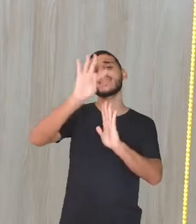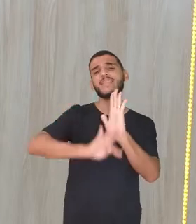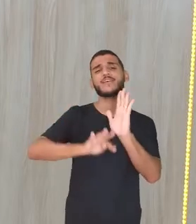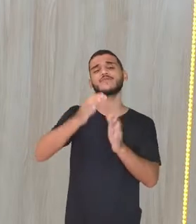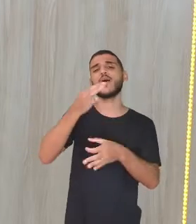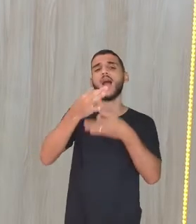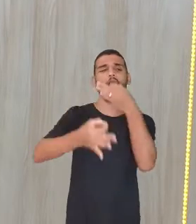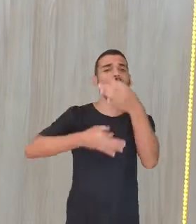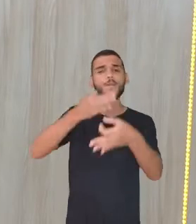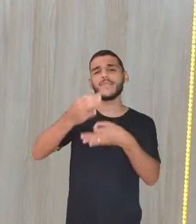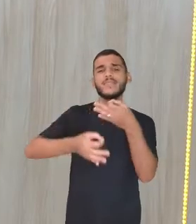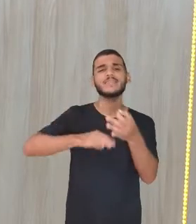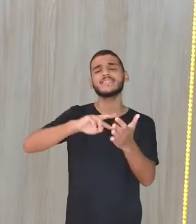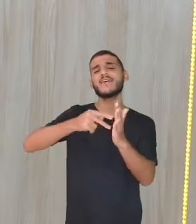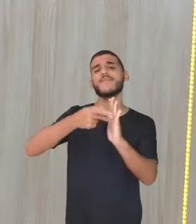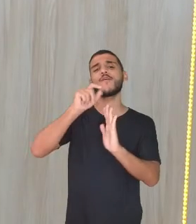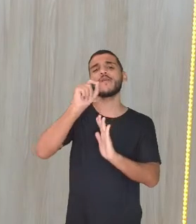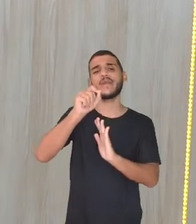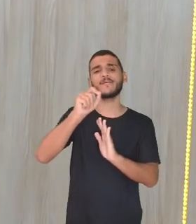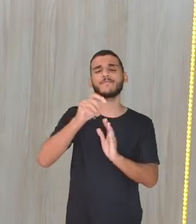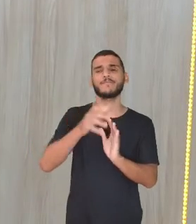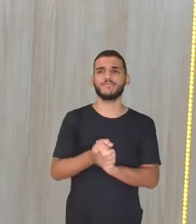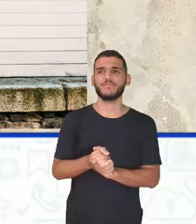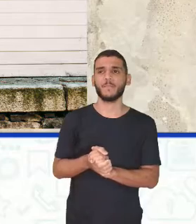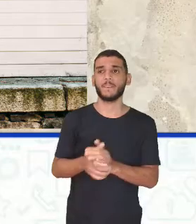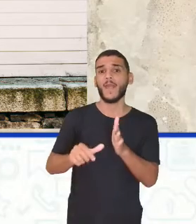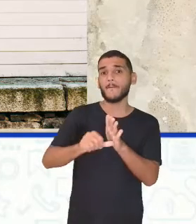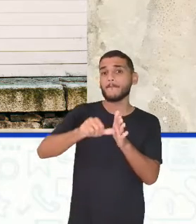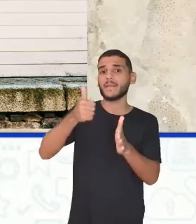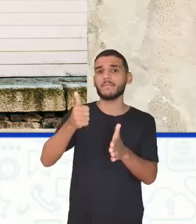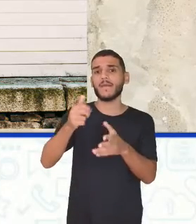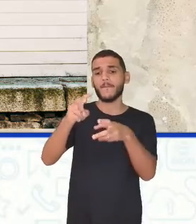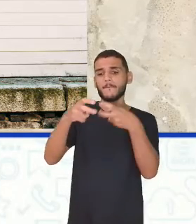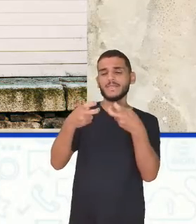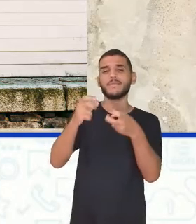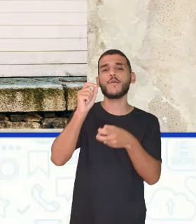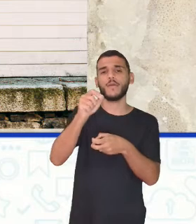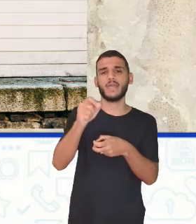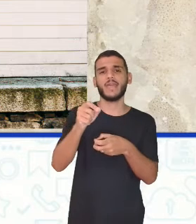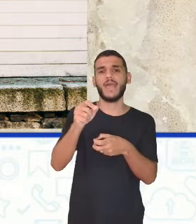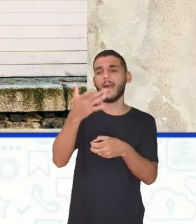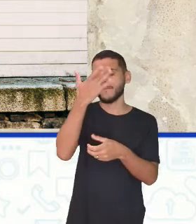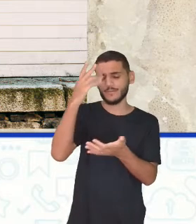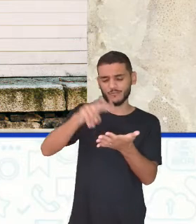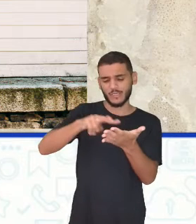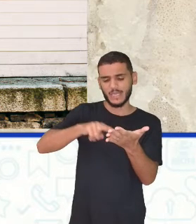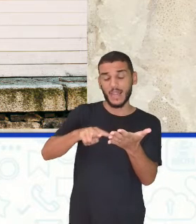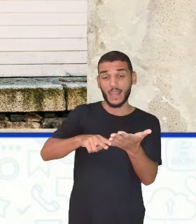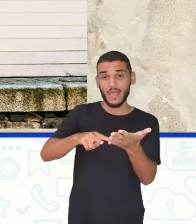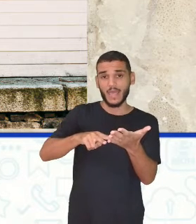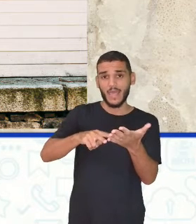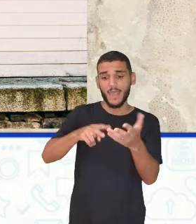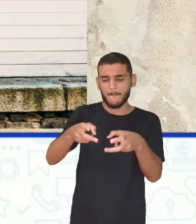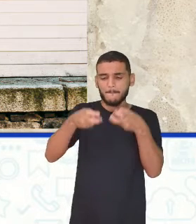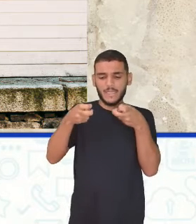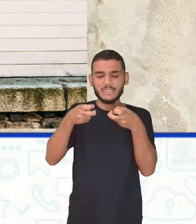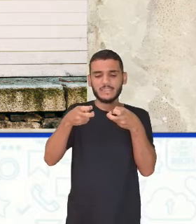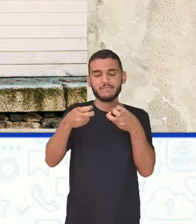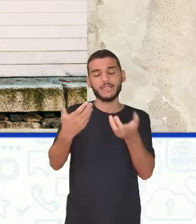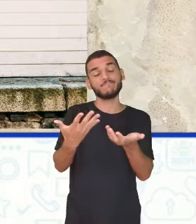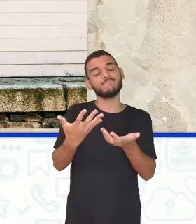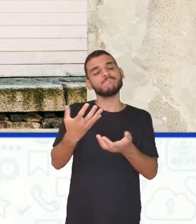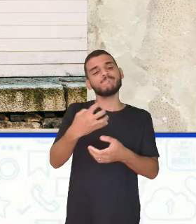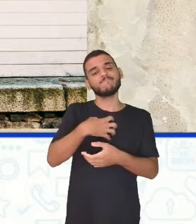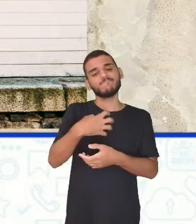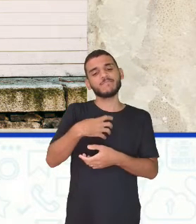argumentativo. Primeiro, a gente tem que entender que a intenção principal do texto argumentativo é convencer o leitor a respeito de um tema. Então, não é somente o artigo